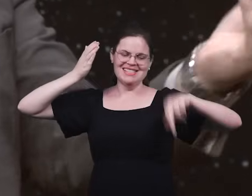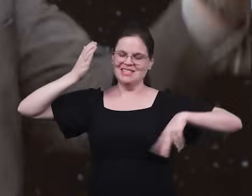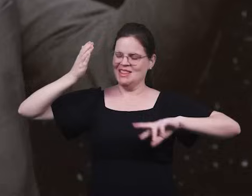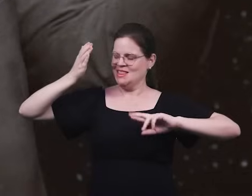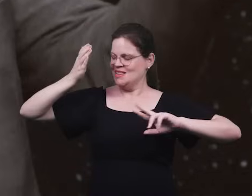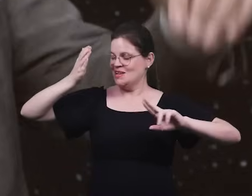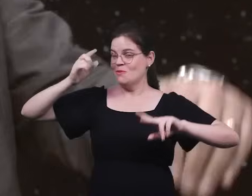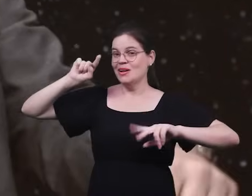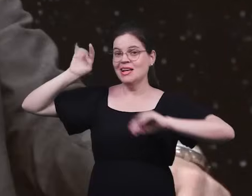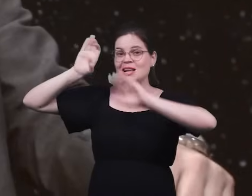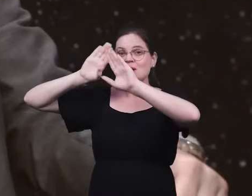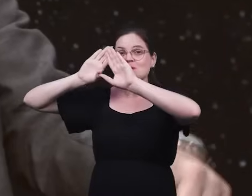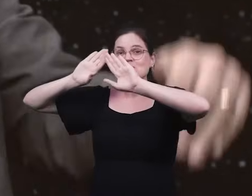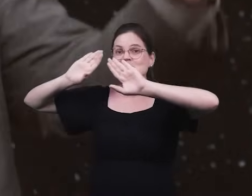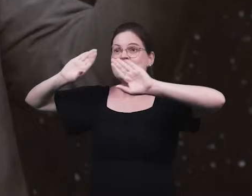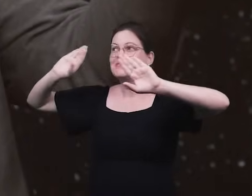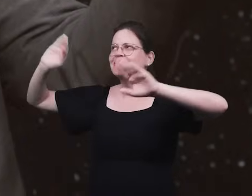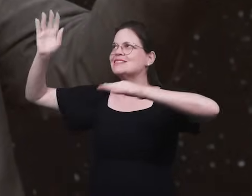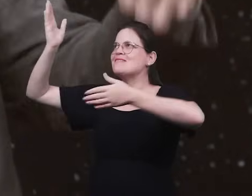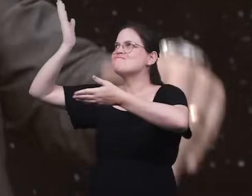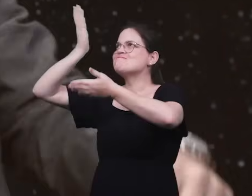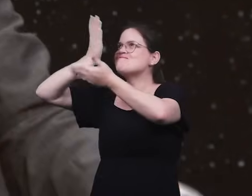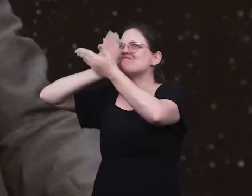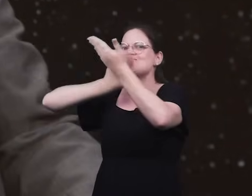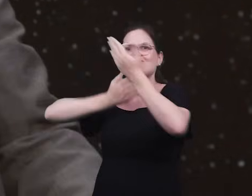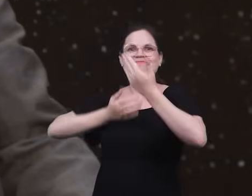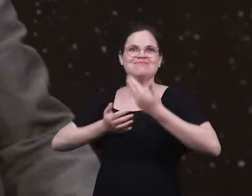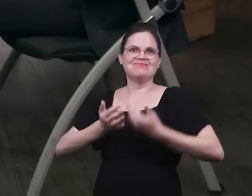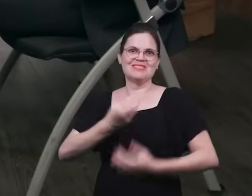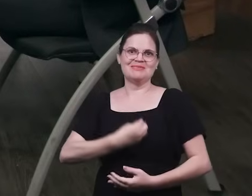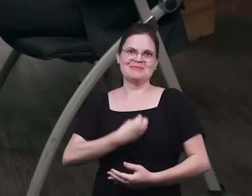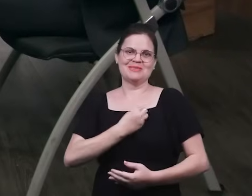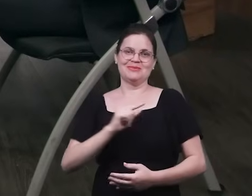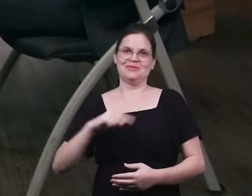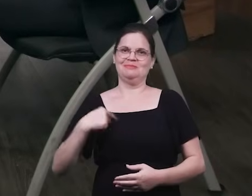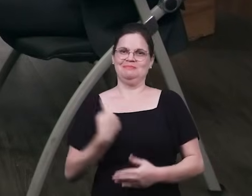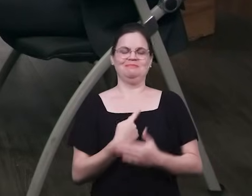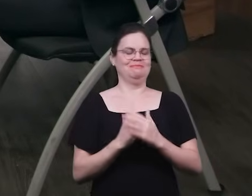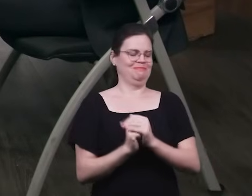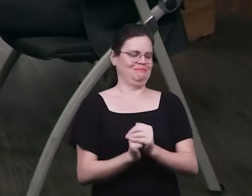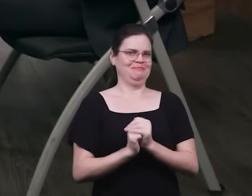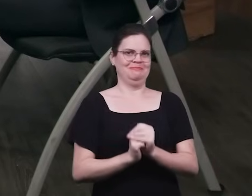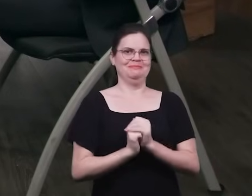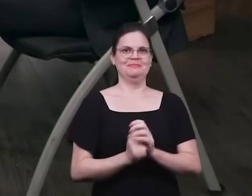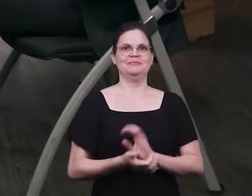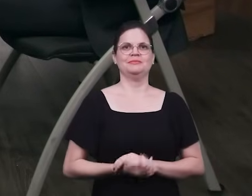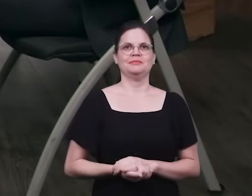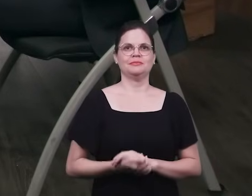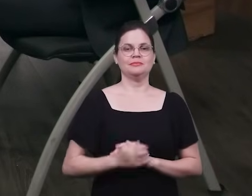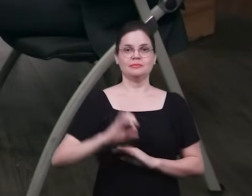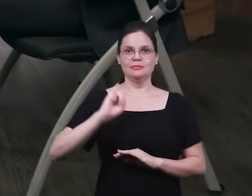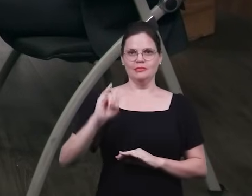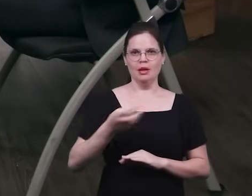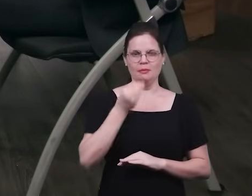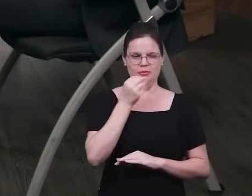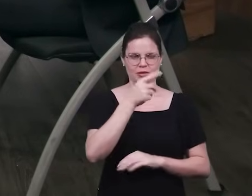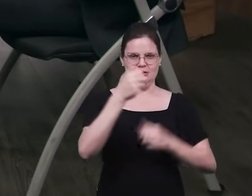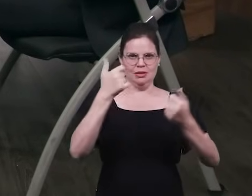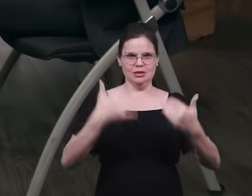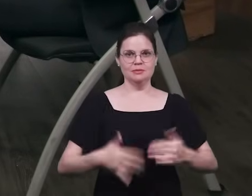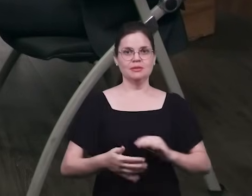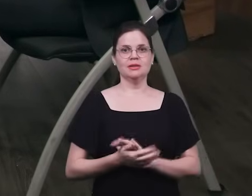Amém vem do alto para baixo vem da Glória de Deus pra vida do homem glória a Deus amém aproveitando você tá falando Jerônimo